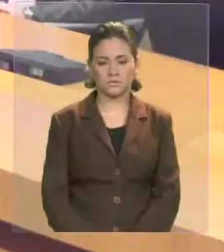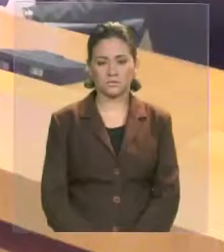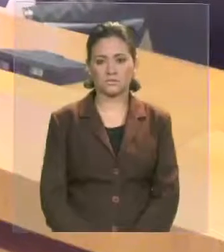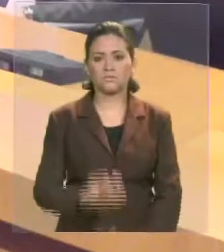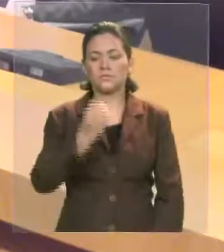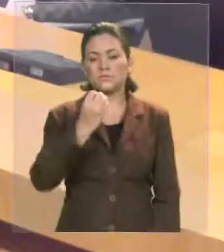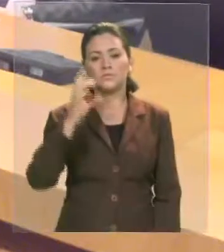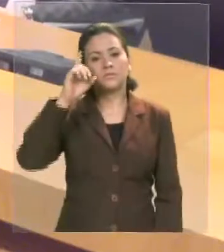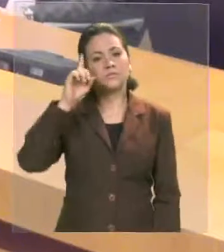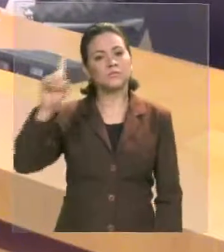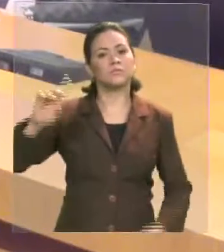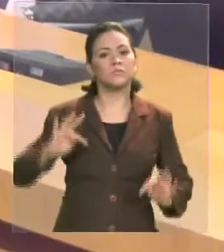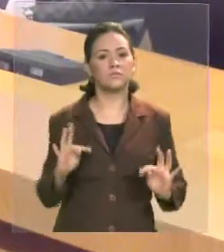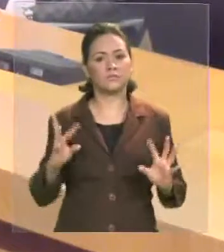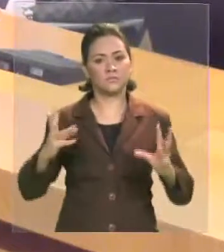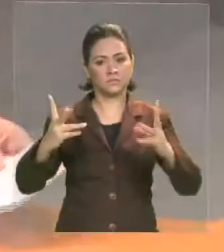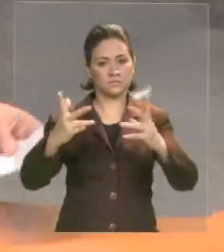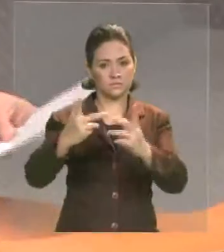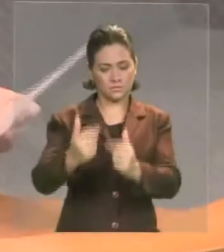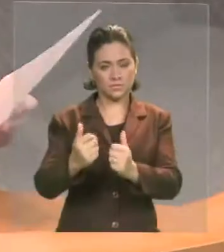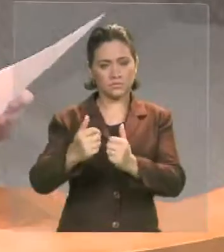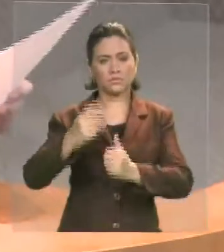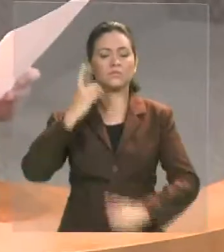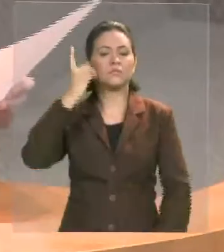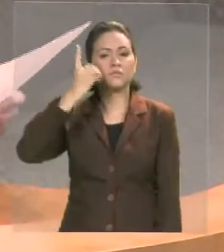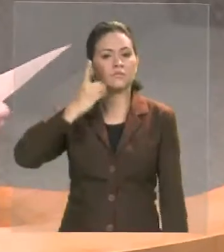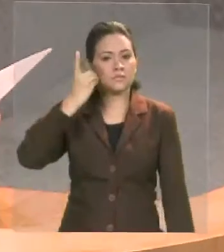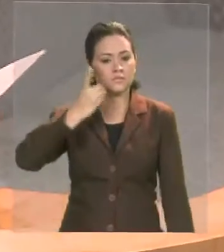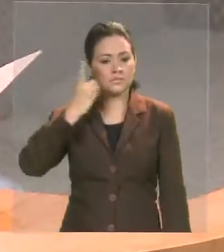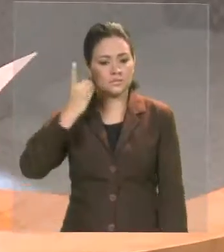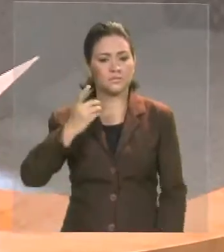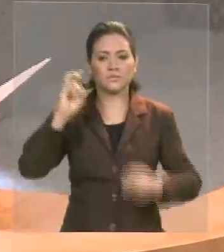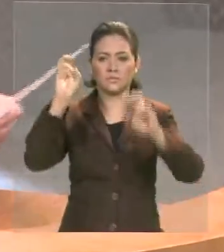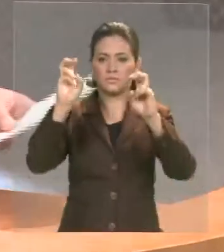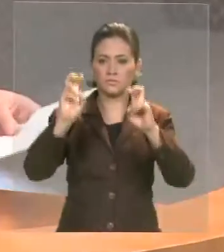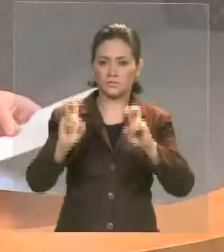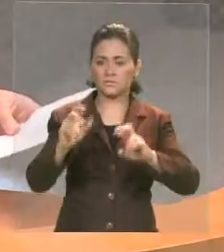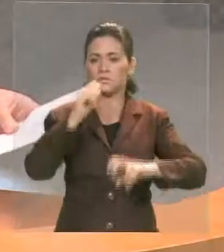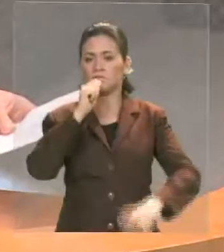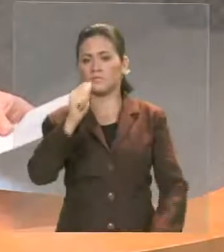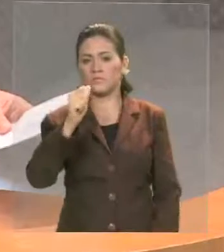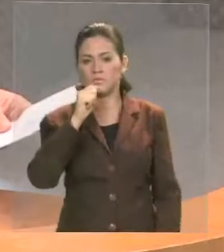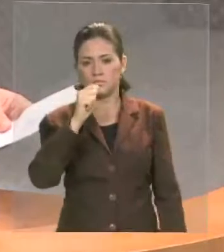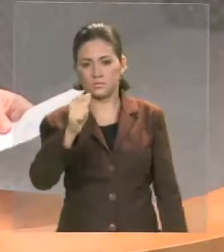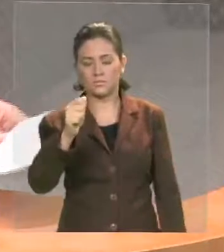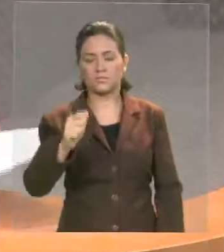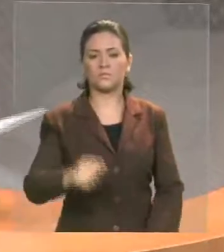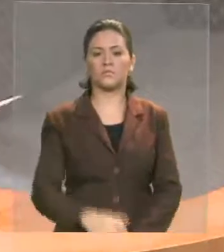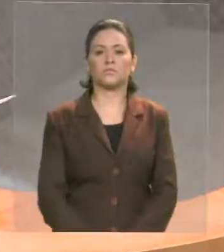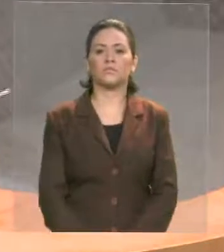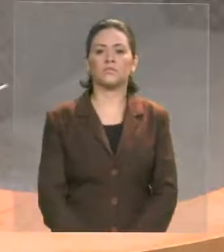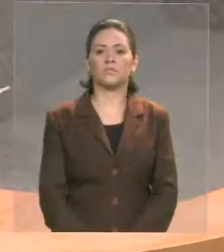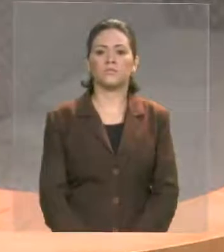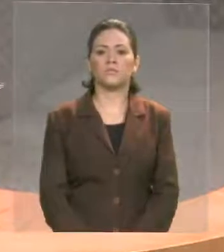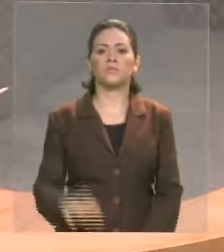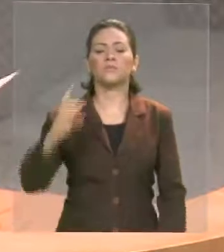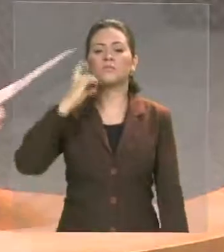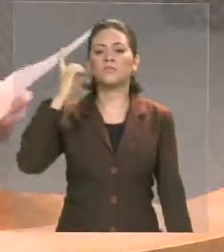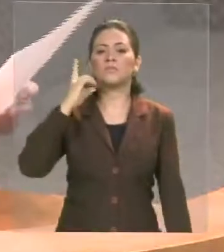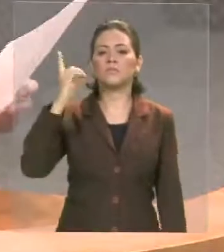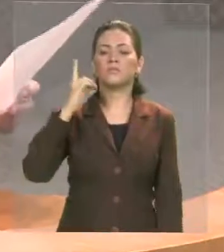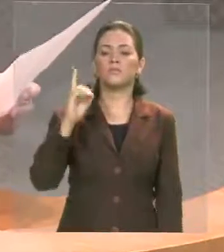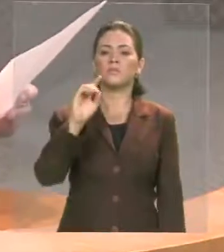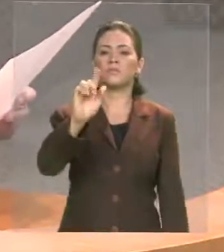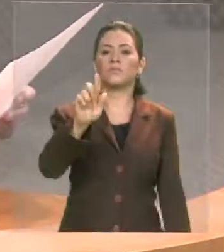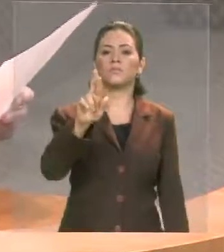Bom dia a todos, a todas, deputados, galeria, imprensa. A deputada Graça